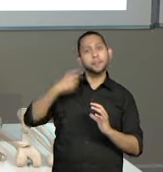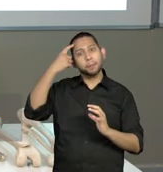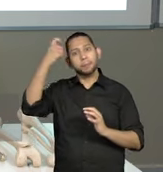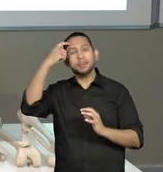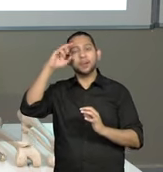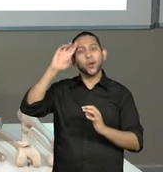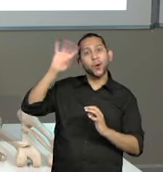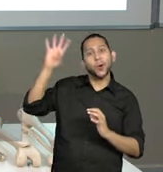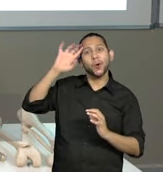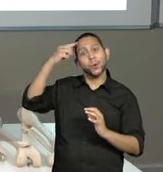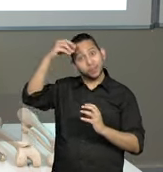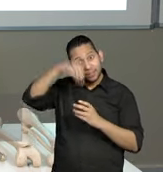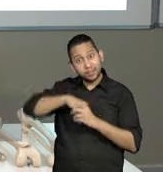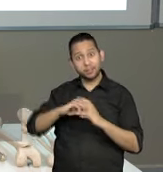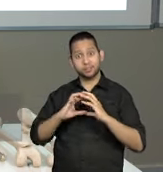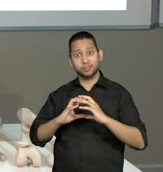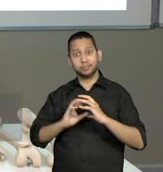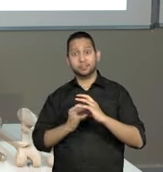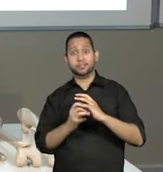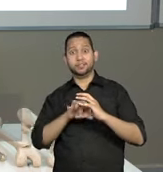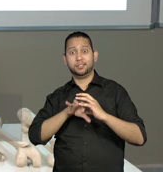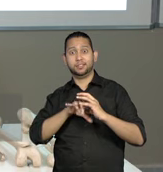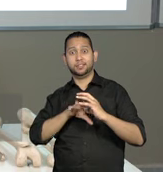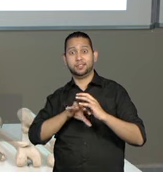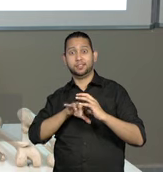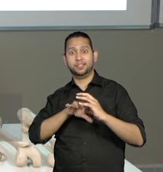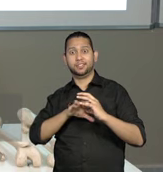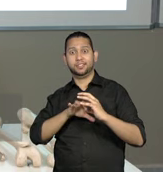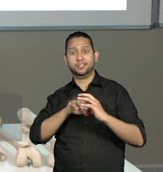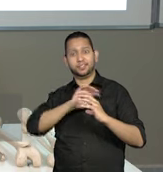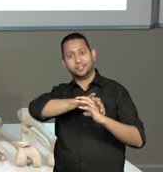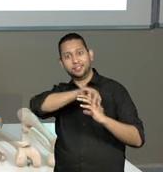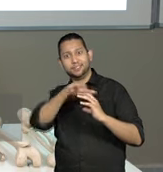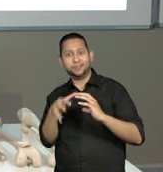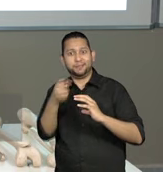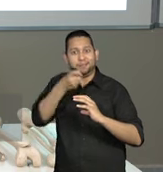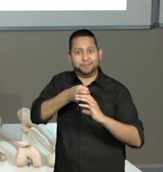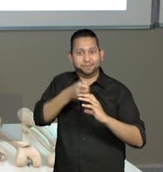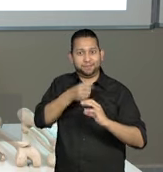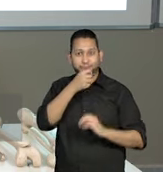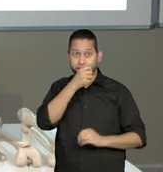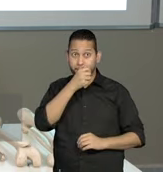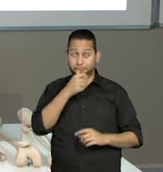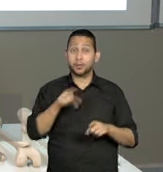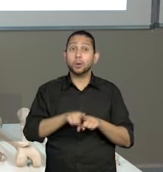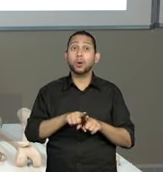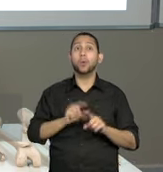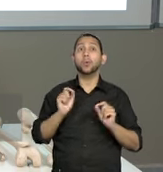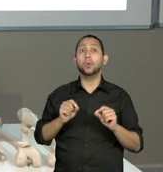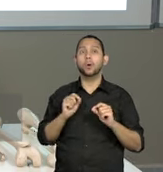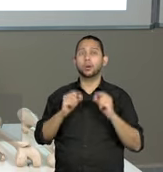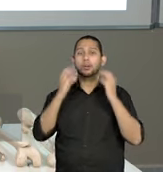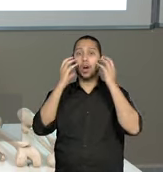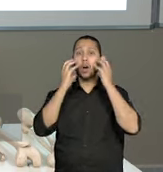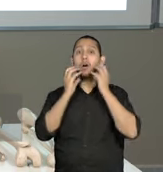encéfalo ali dentro, tá? Também nessa caixa craniana nós vamos